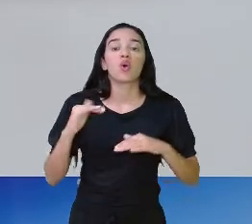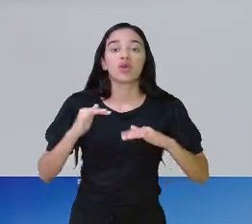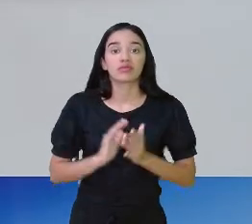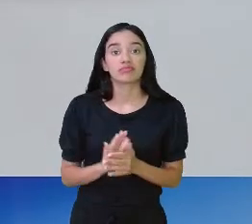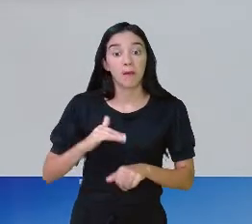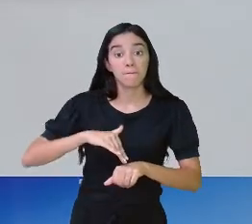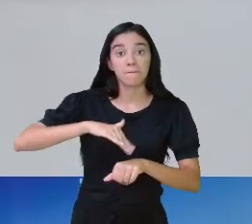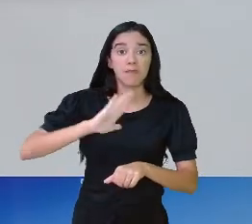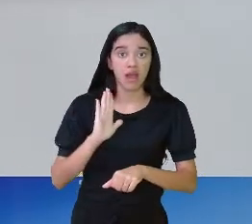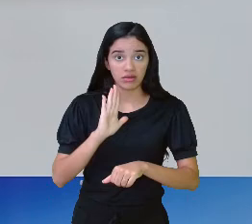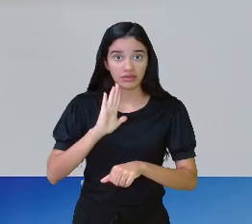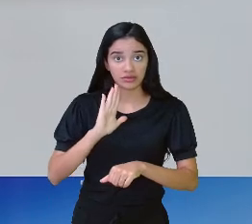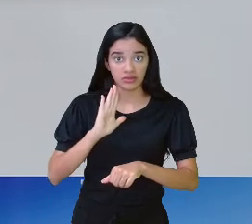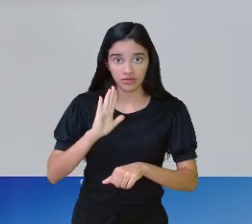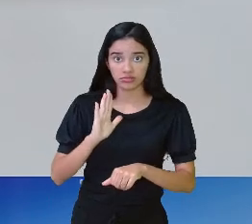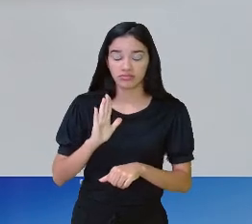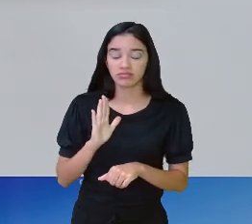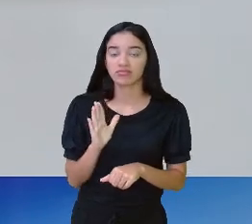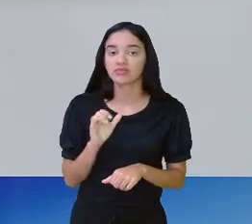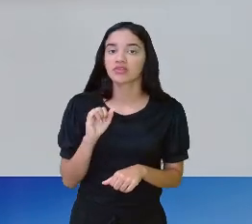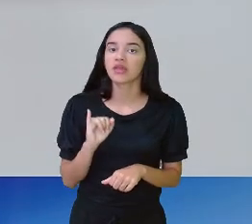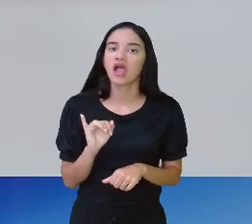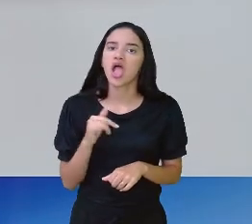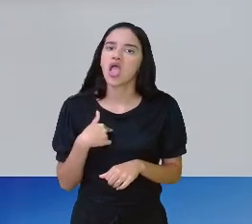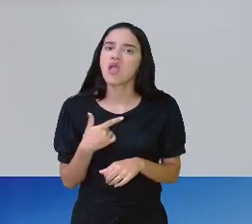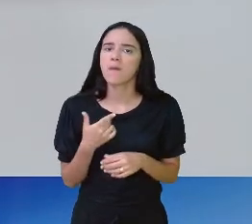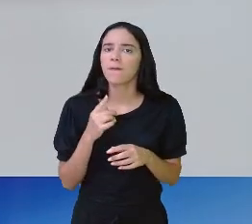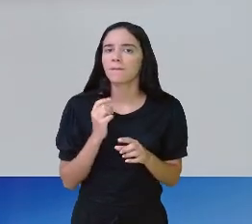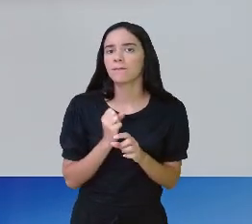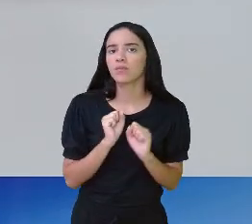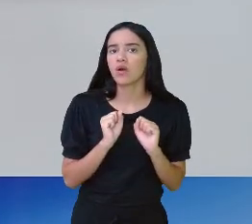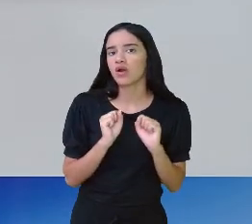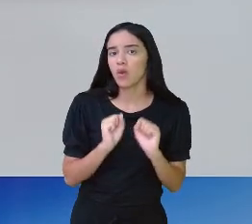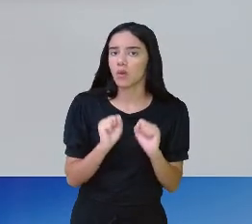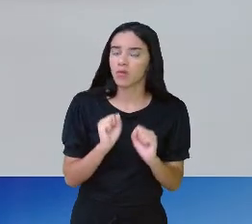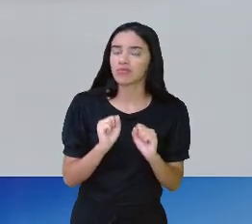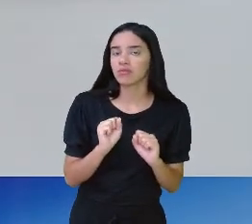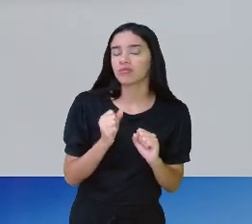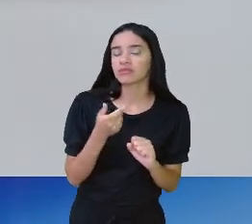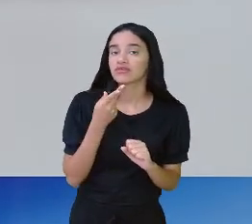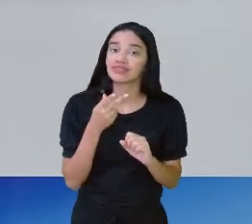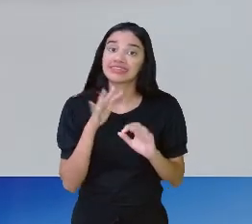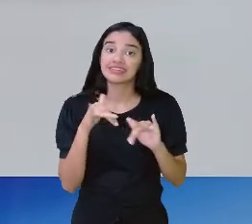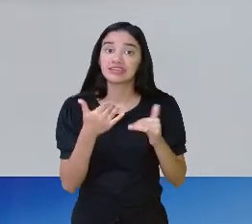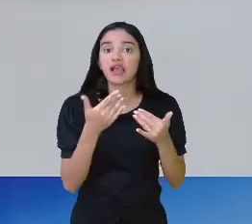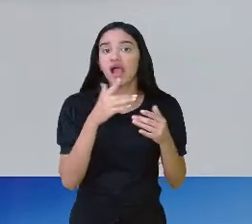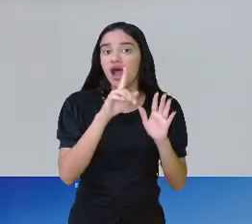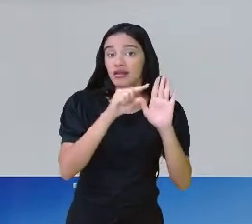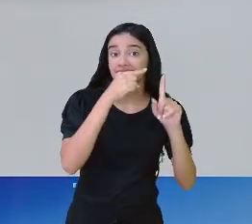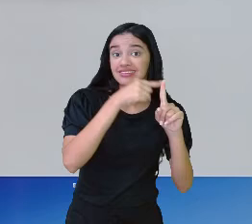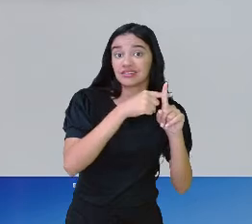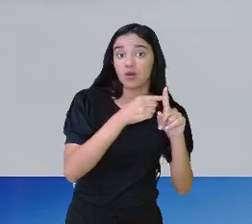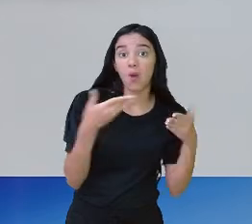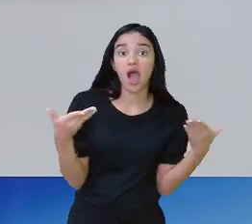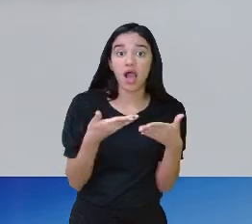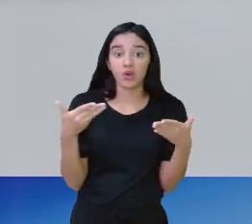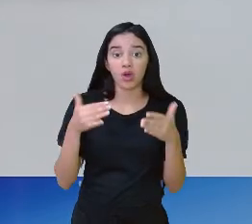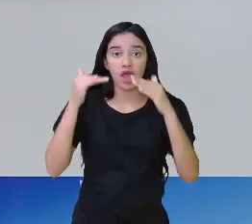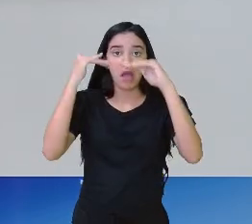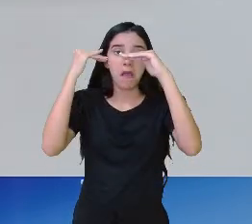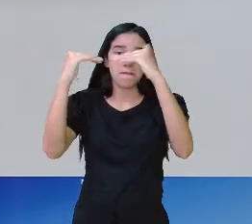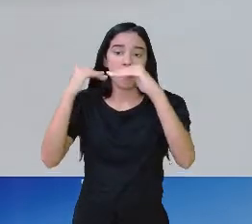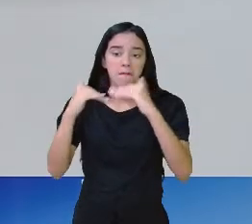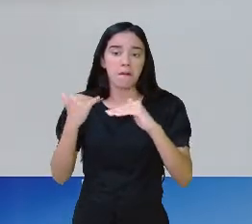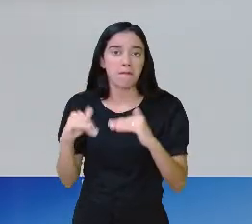Se o meu valor aumenta, eu só posso estar falando de adição. E de cima para baixo, já que os